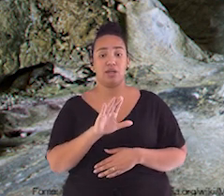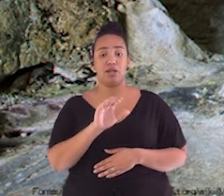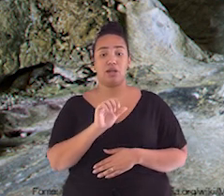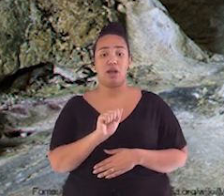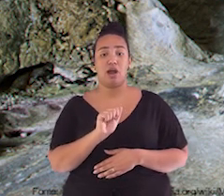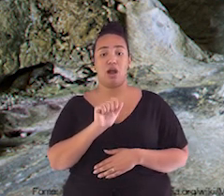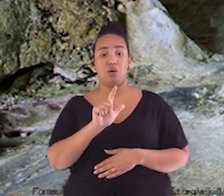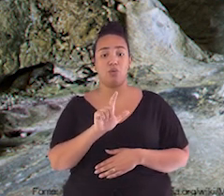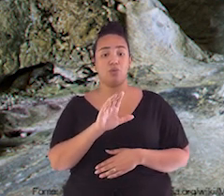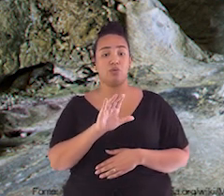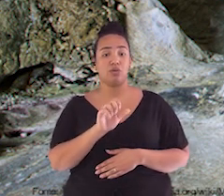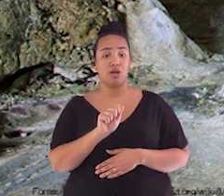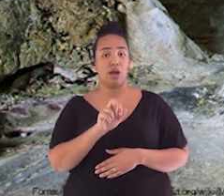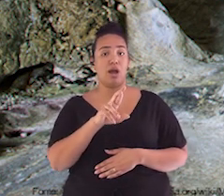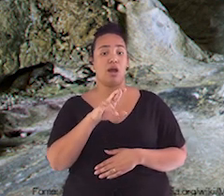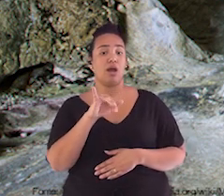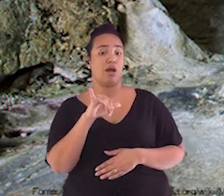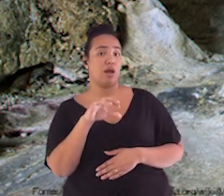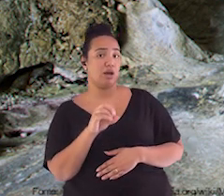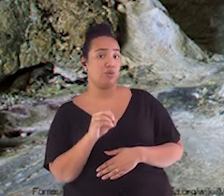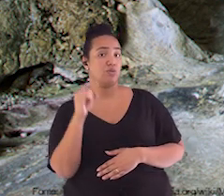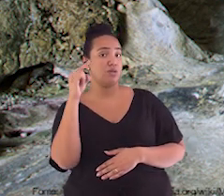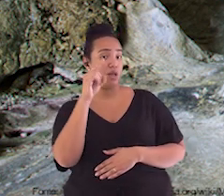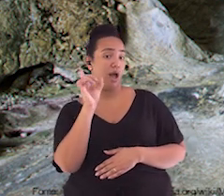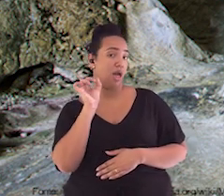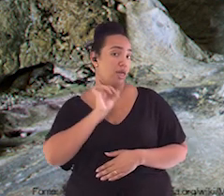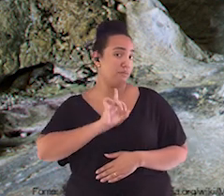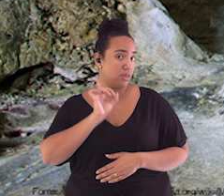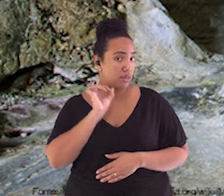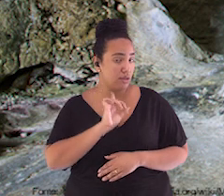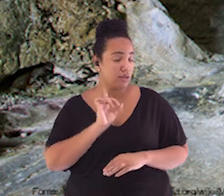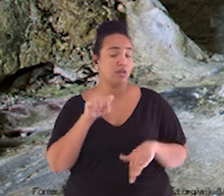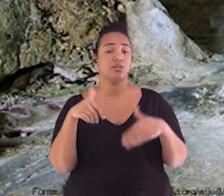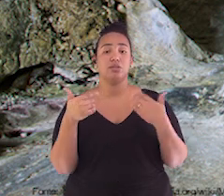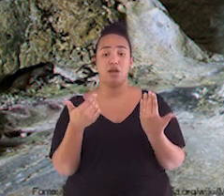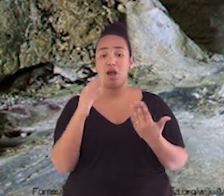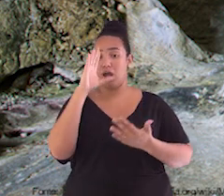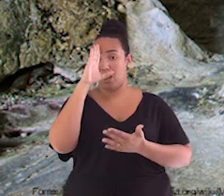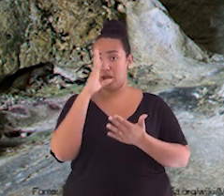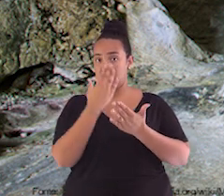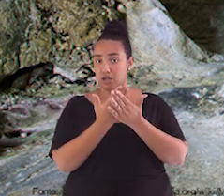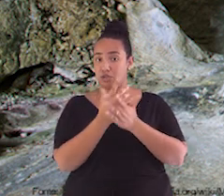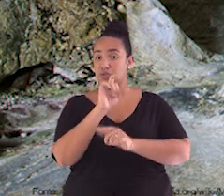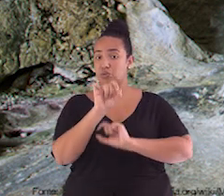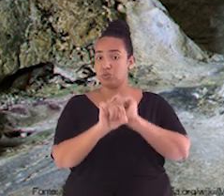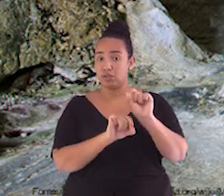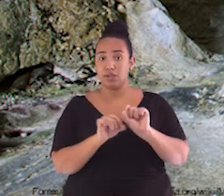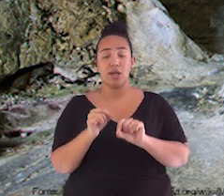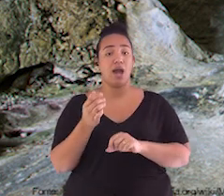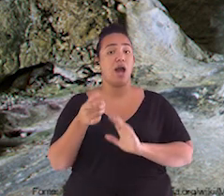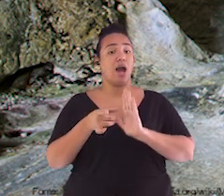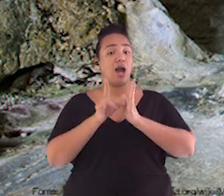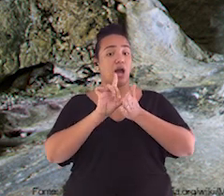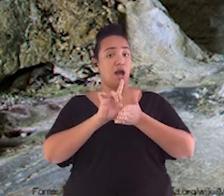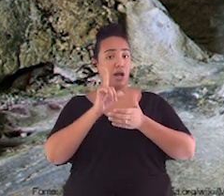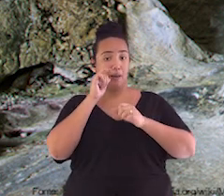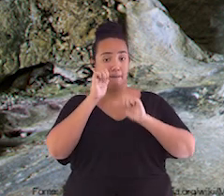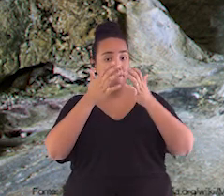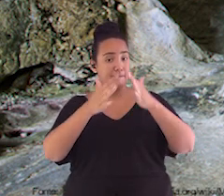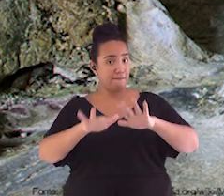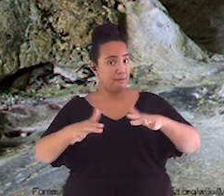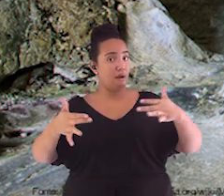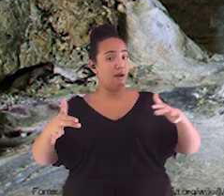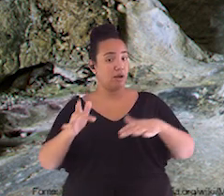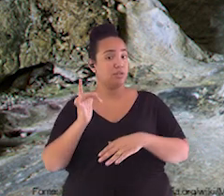no estado de Minas Gerais, acredita-se que o estado ele tenha sido banhado pelo mar há aproximadamente